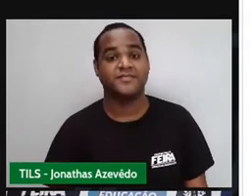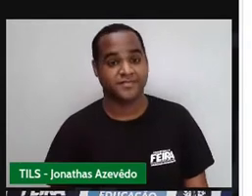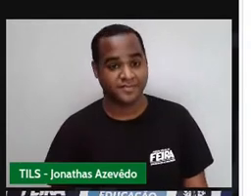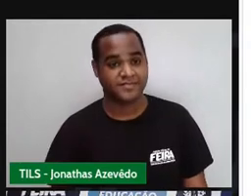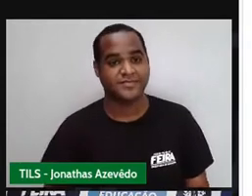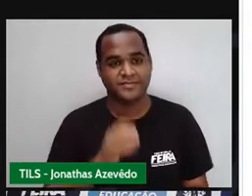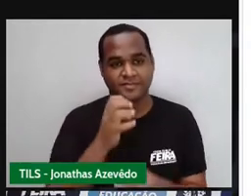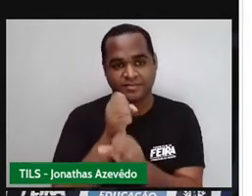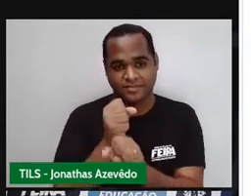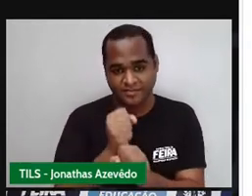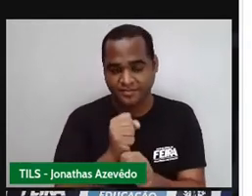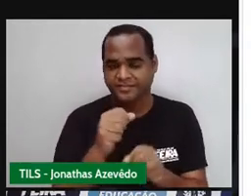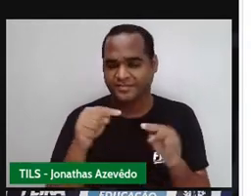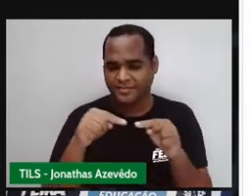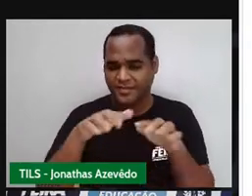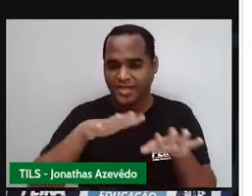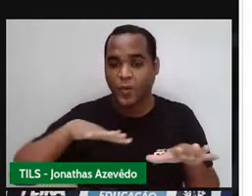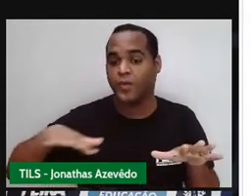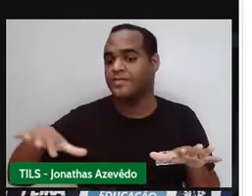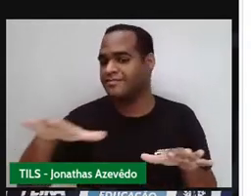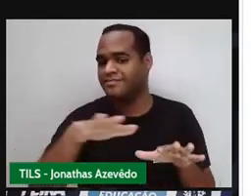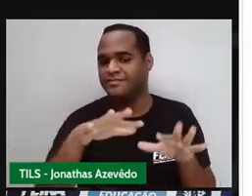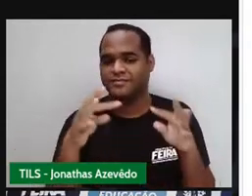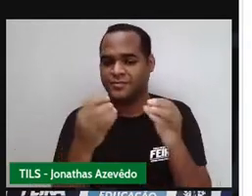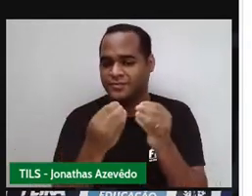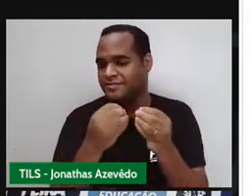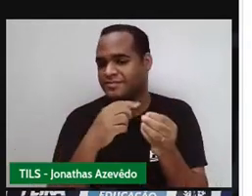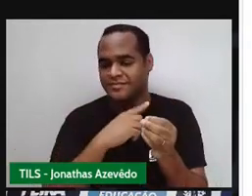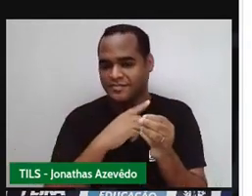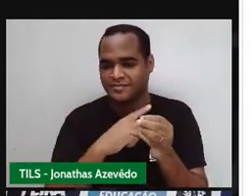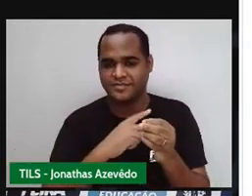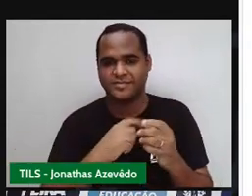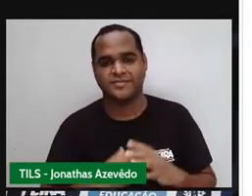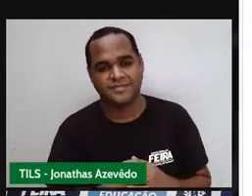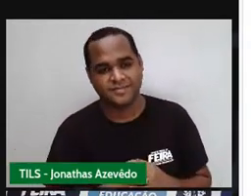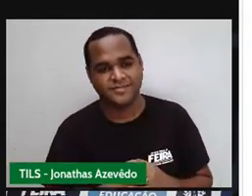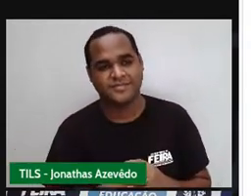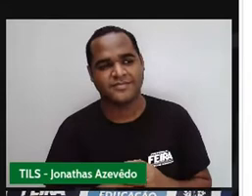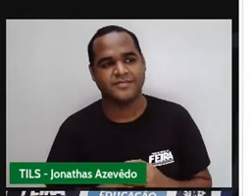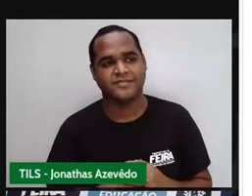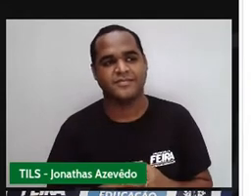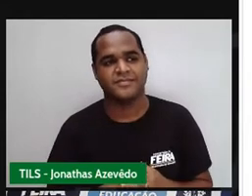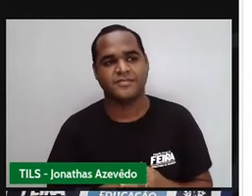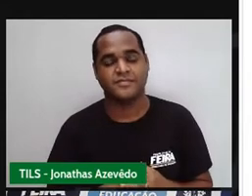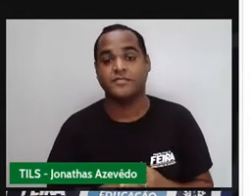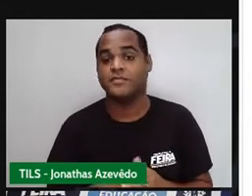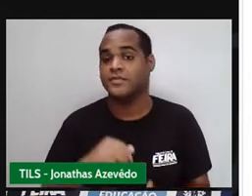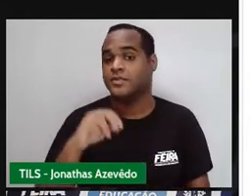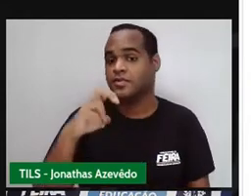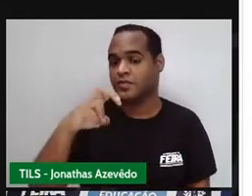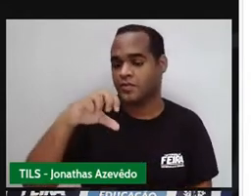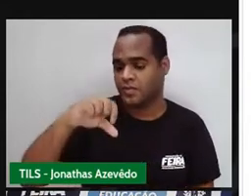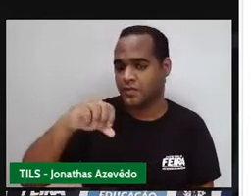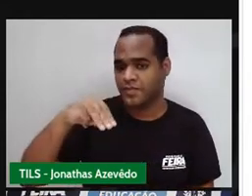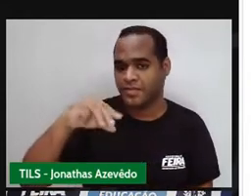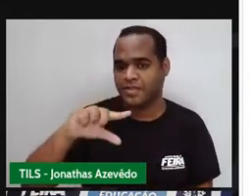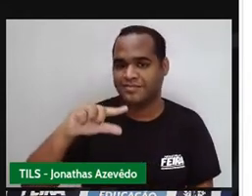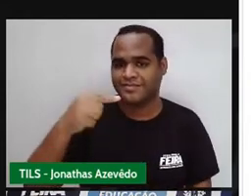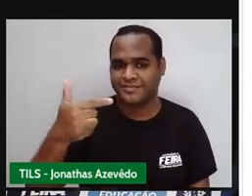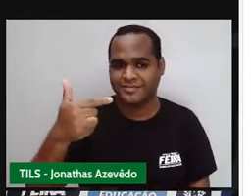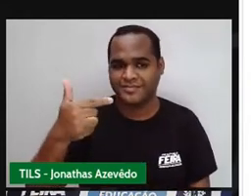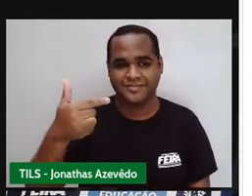resultado da área total total da casa 59 metros